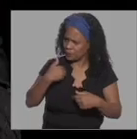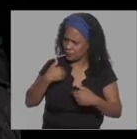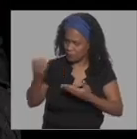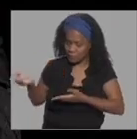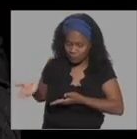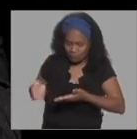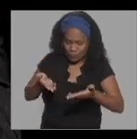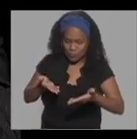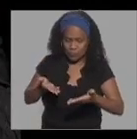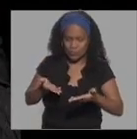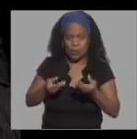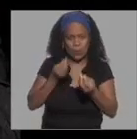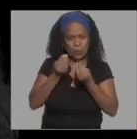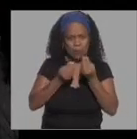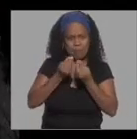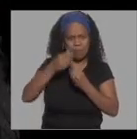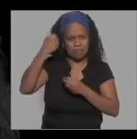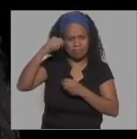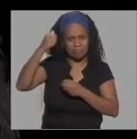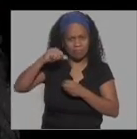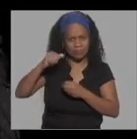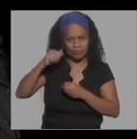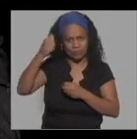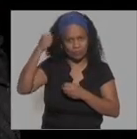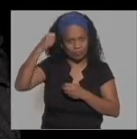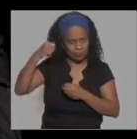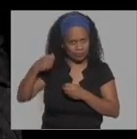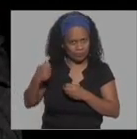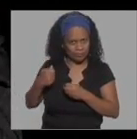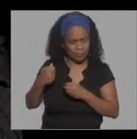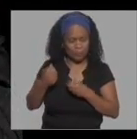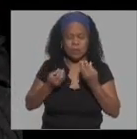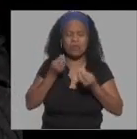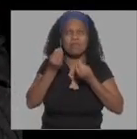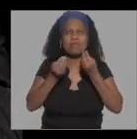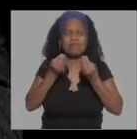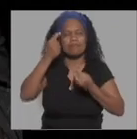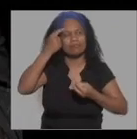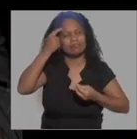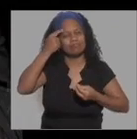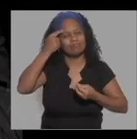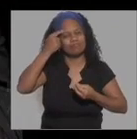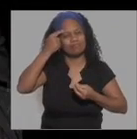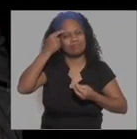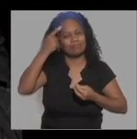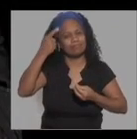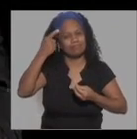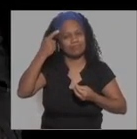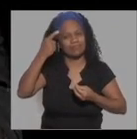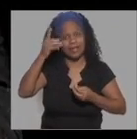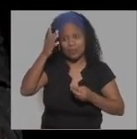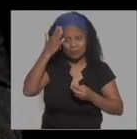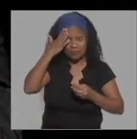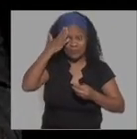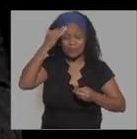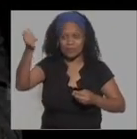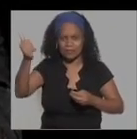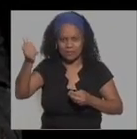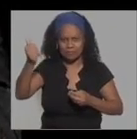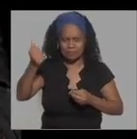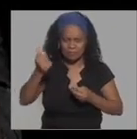coloca é enquanto artista em consultório de cidadão numa posição de pensar se no modo de pensar eu descubro